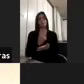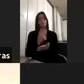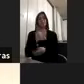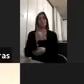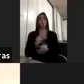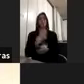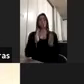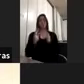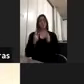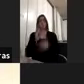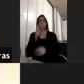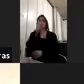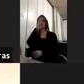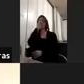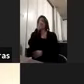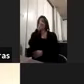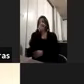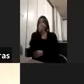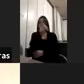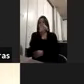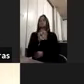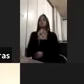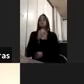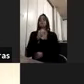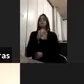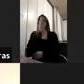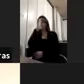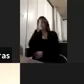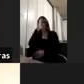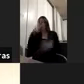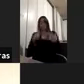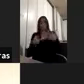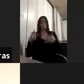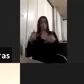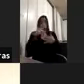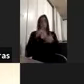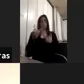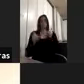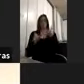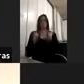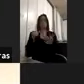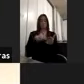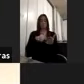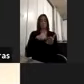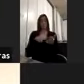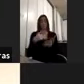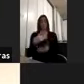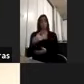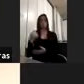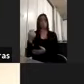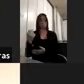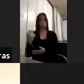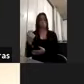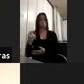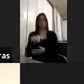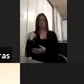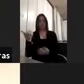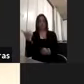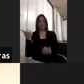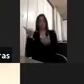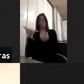difícil, principalmente para aqueles trabalhadores que perderam o emprego, mas a gente está lá apoiando